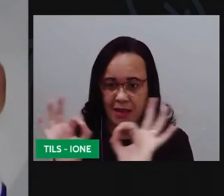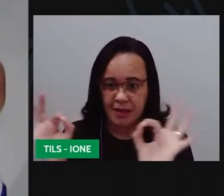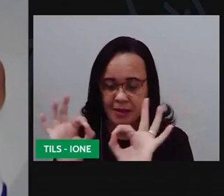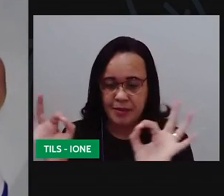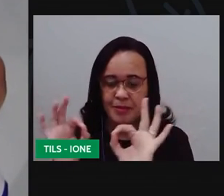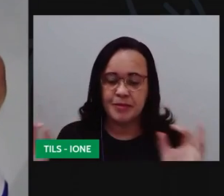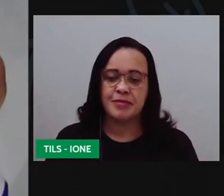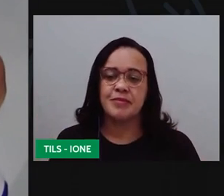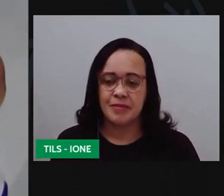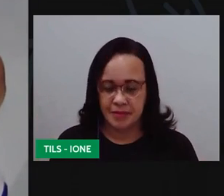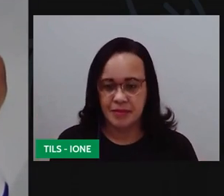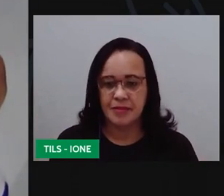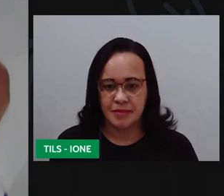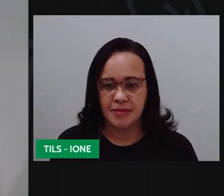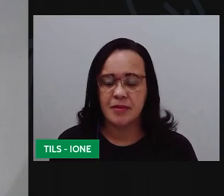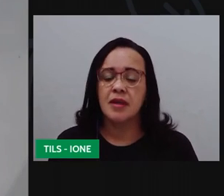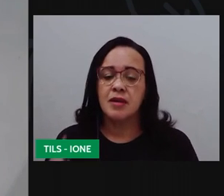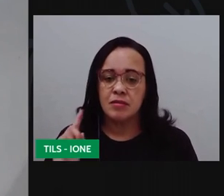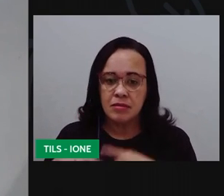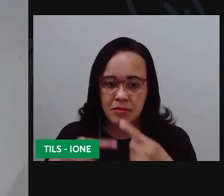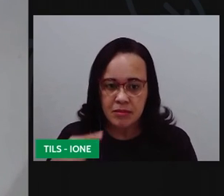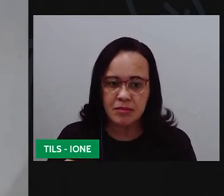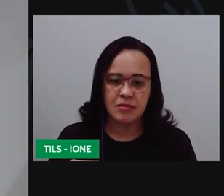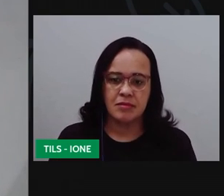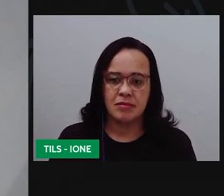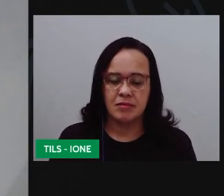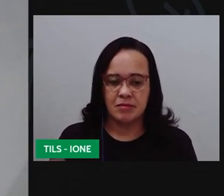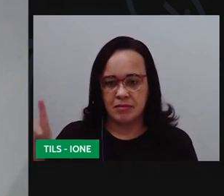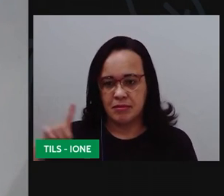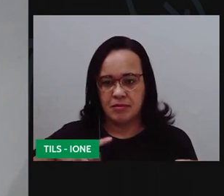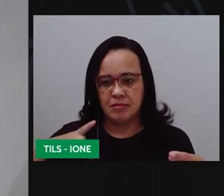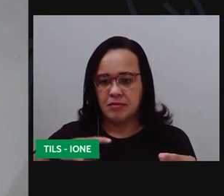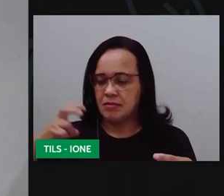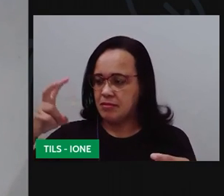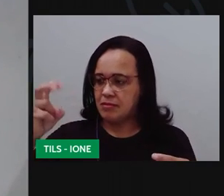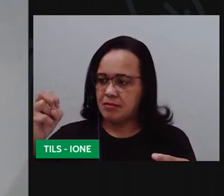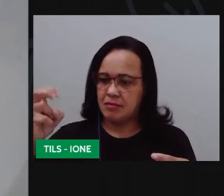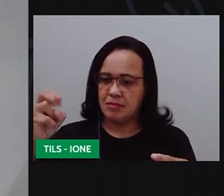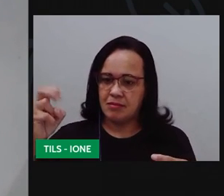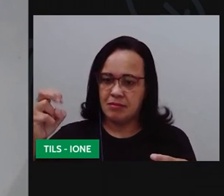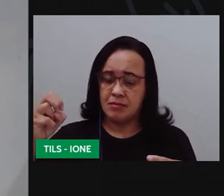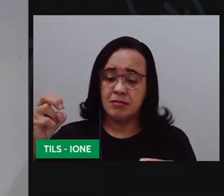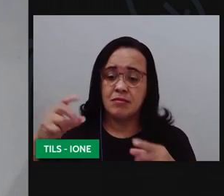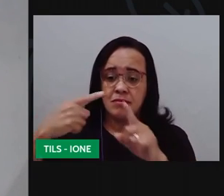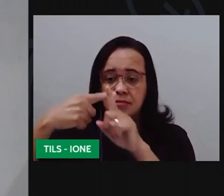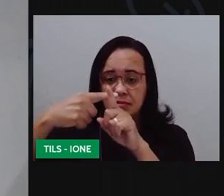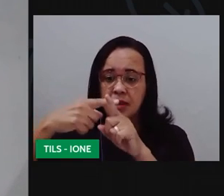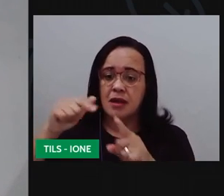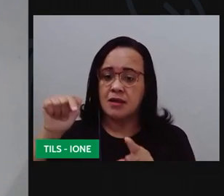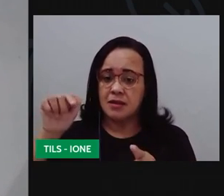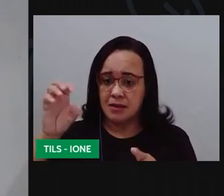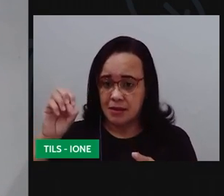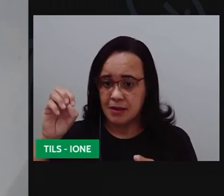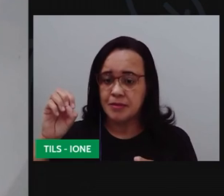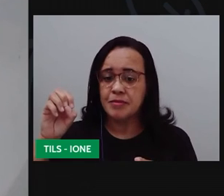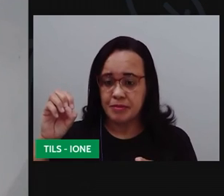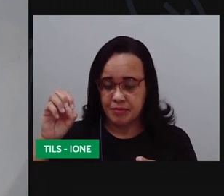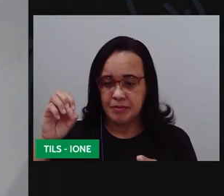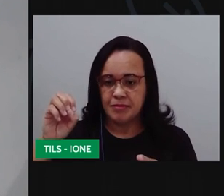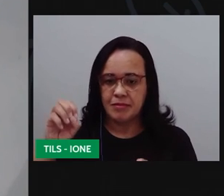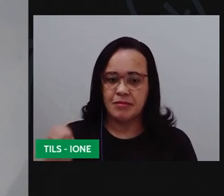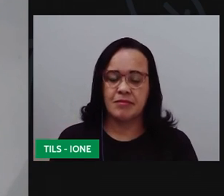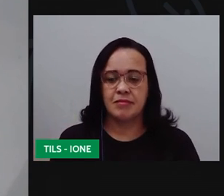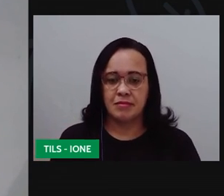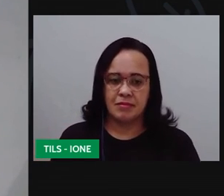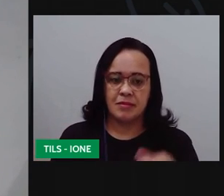pronto depois eu tenho 50 mais 70 50 unidades mais 70